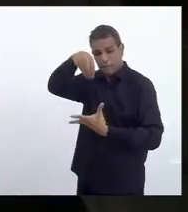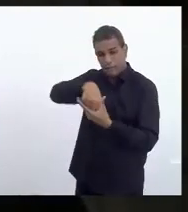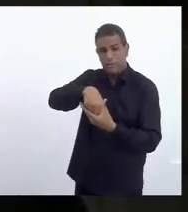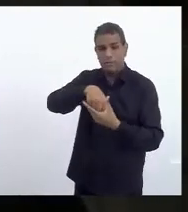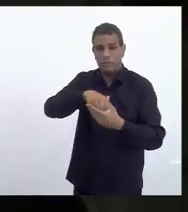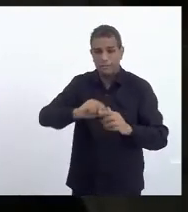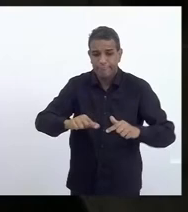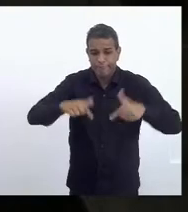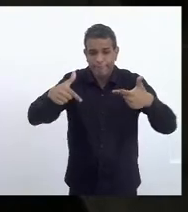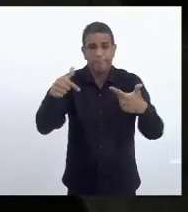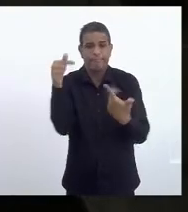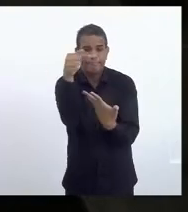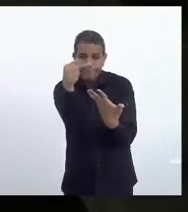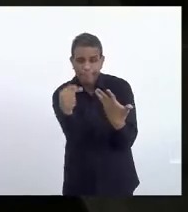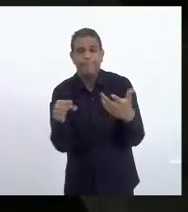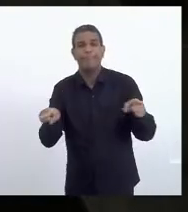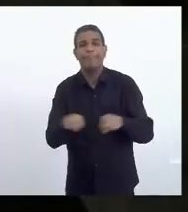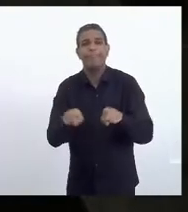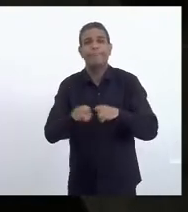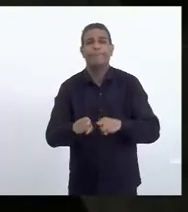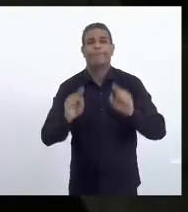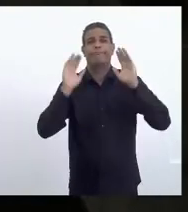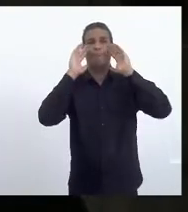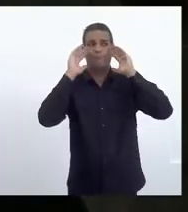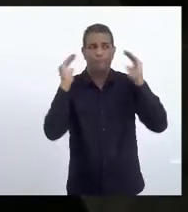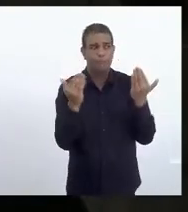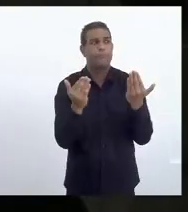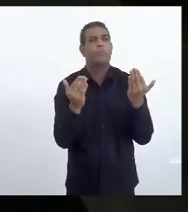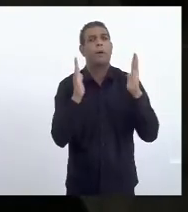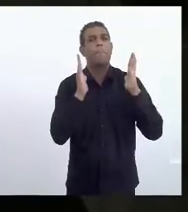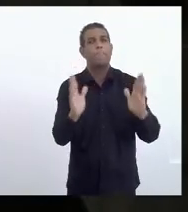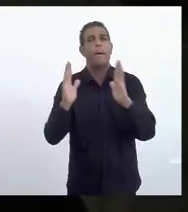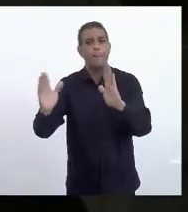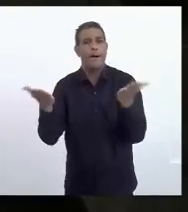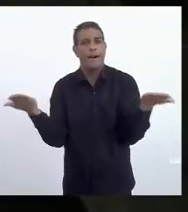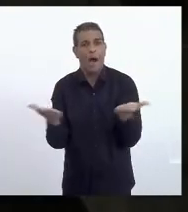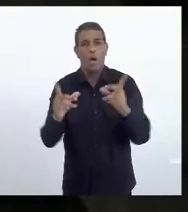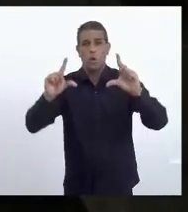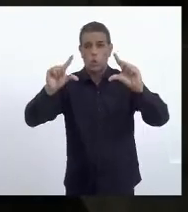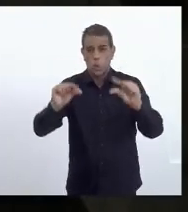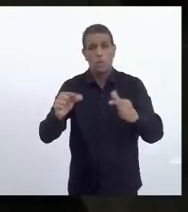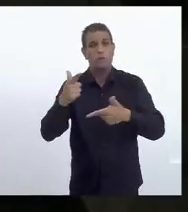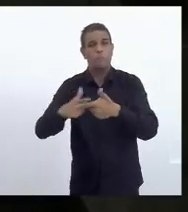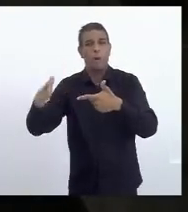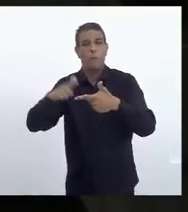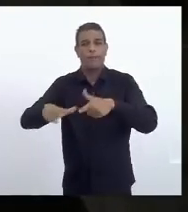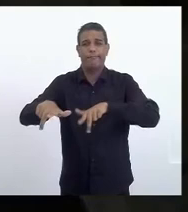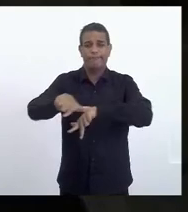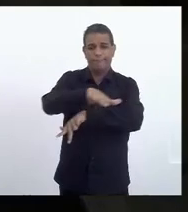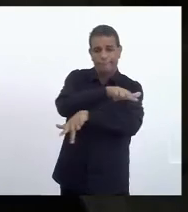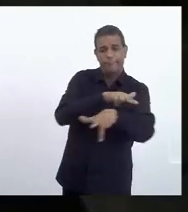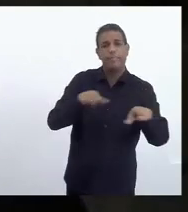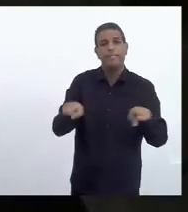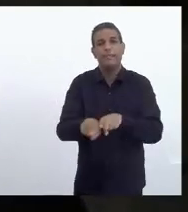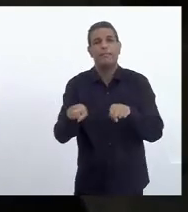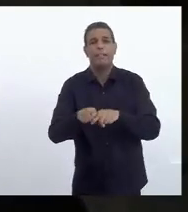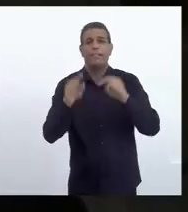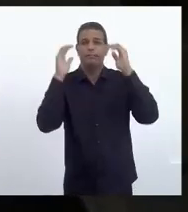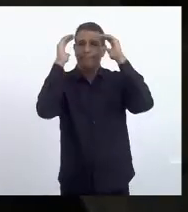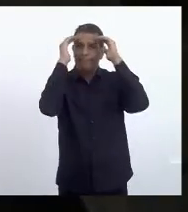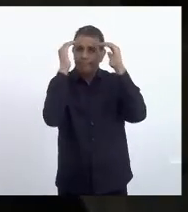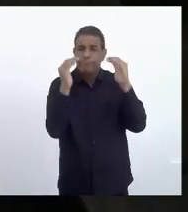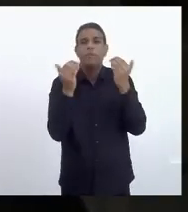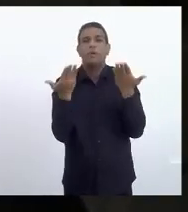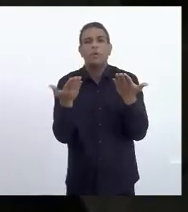delegação brasileira de prefeito de Niterói está com compromissos assumidos durante a copa índice de redução da emissão de carbono quero ressaltar